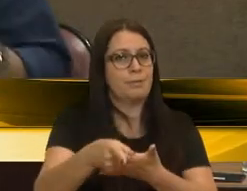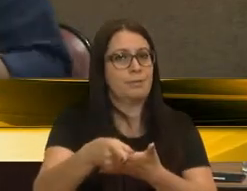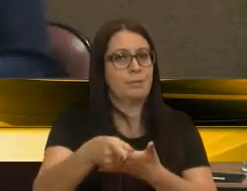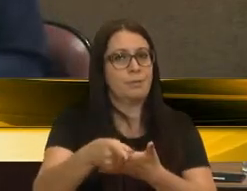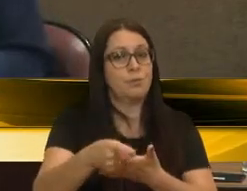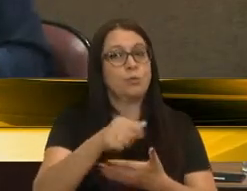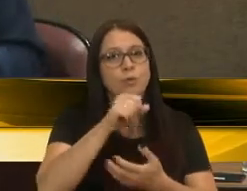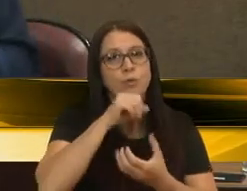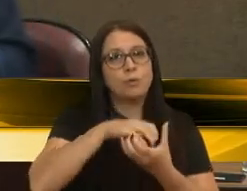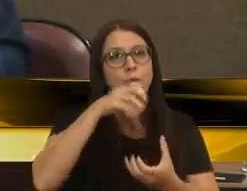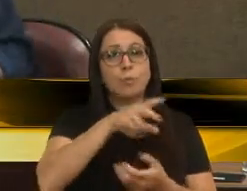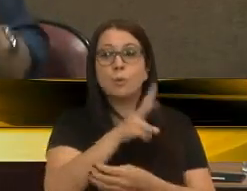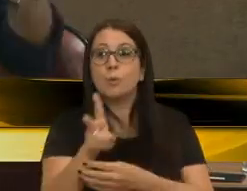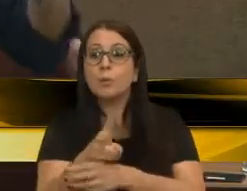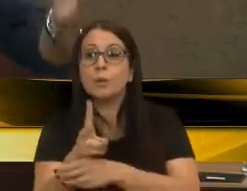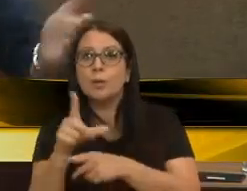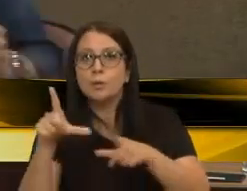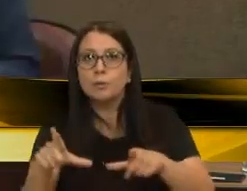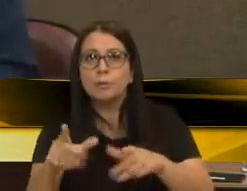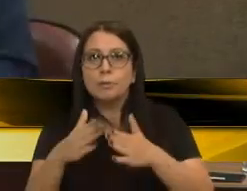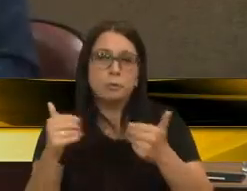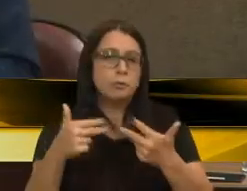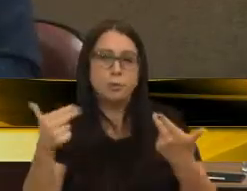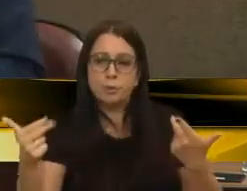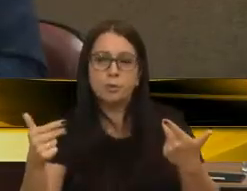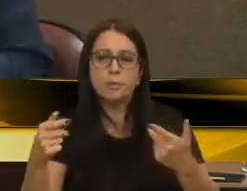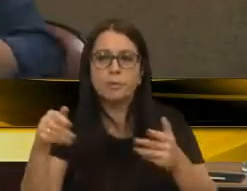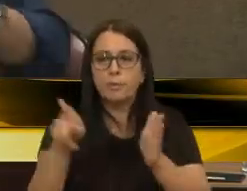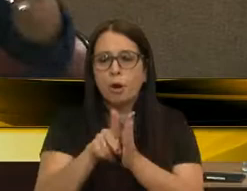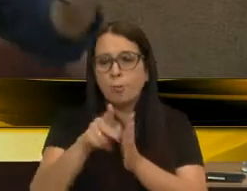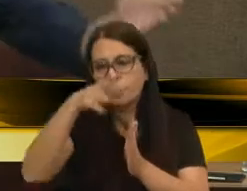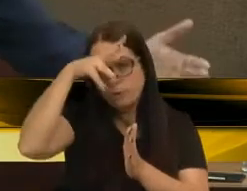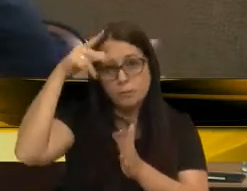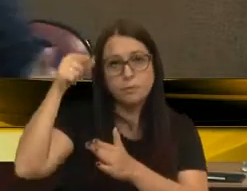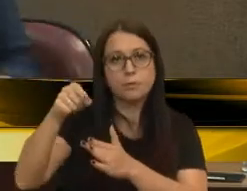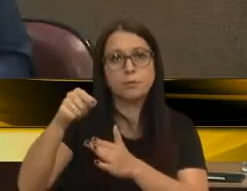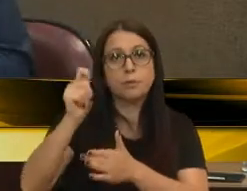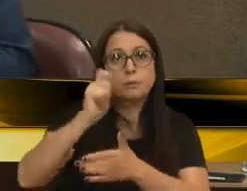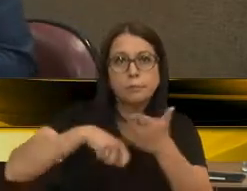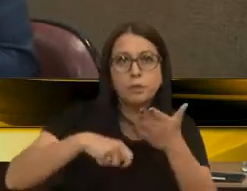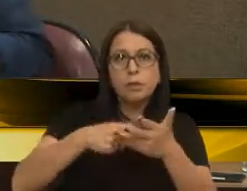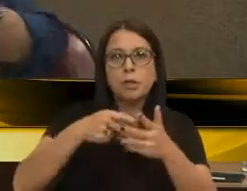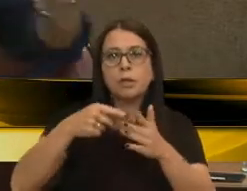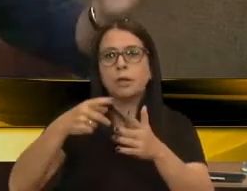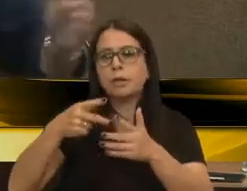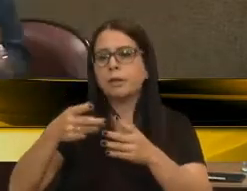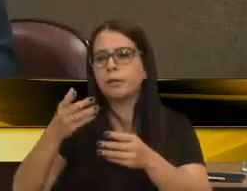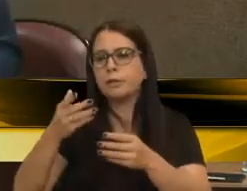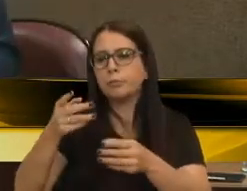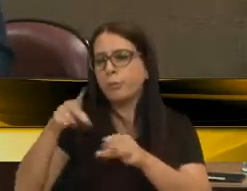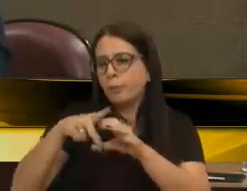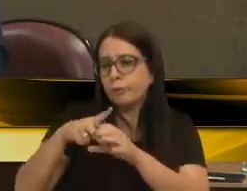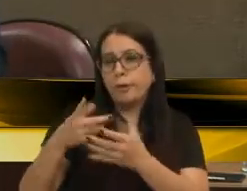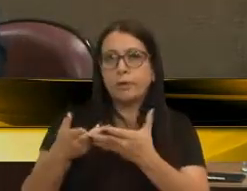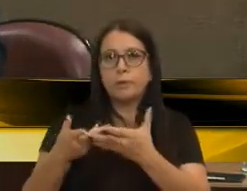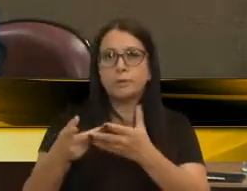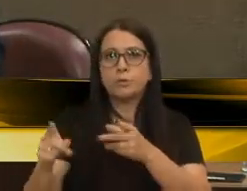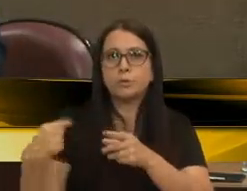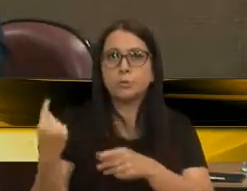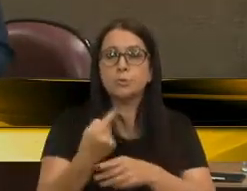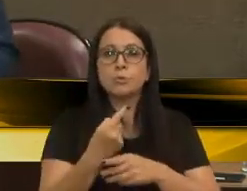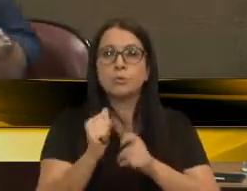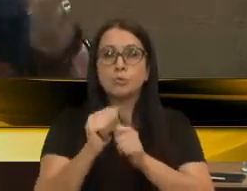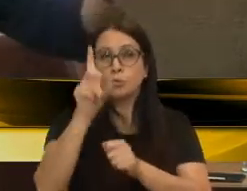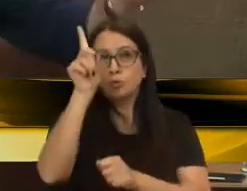um idoso procurar e solicitar algo na administração e protocolar processos, né, tendo em vista a busca dos